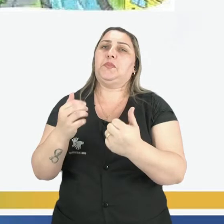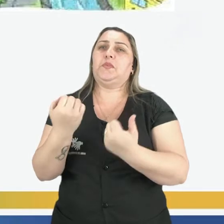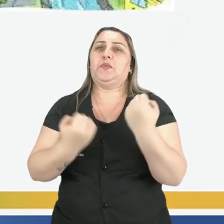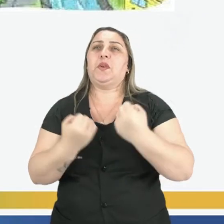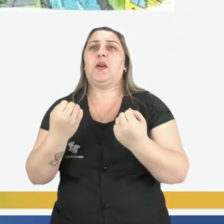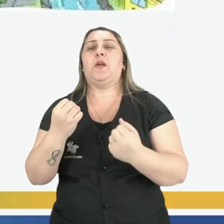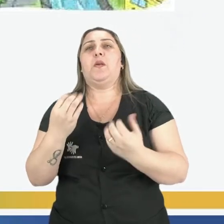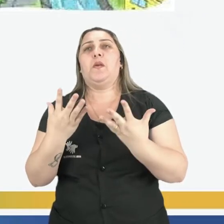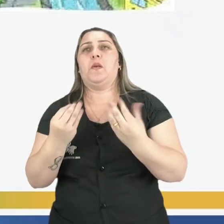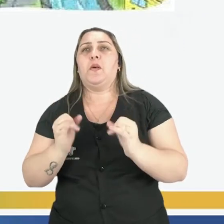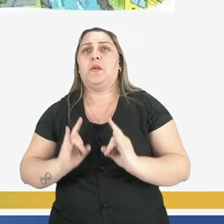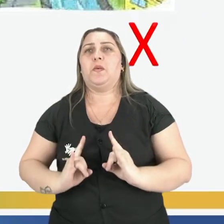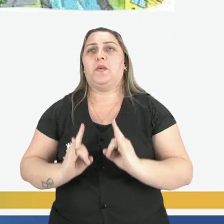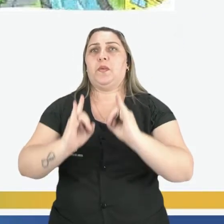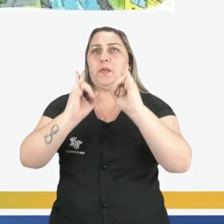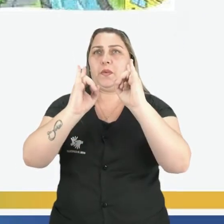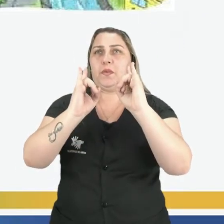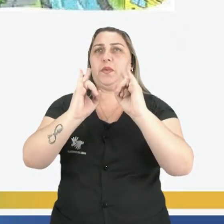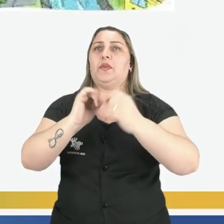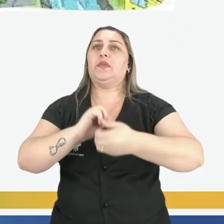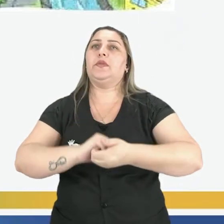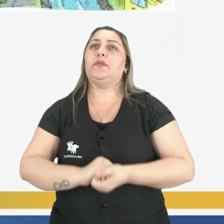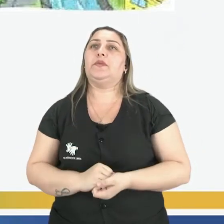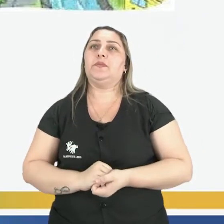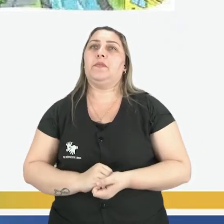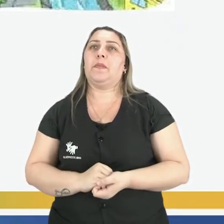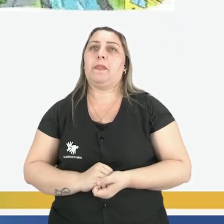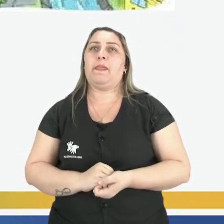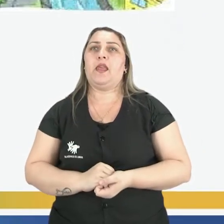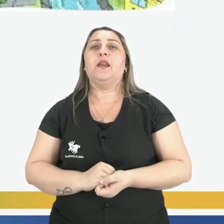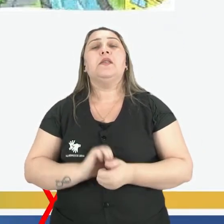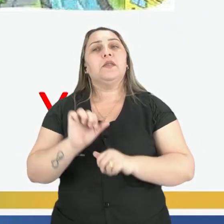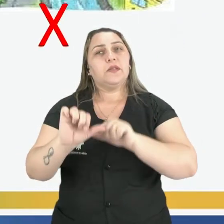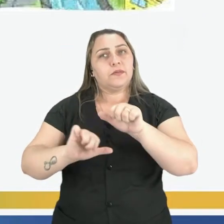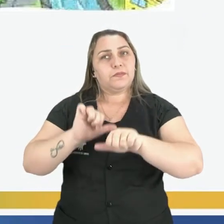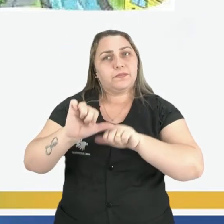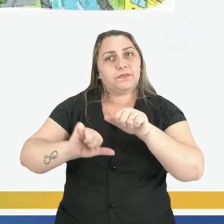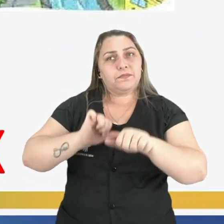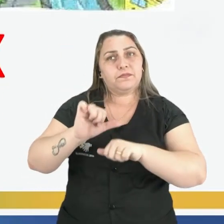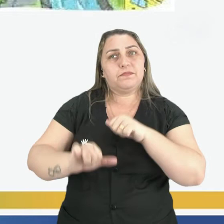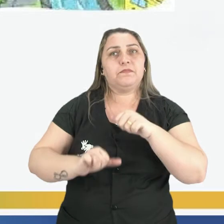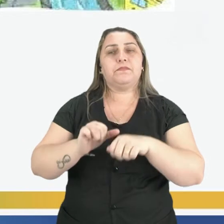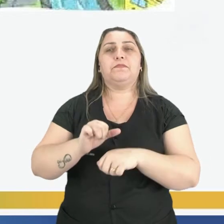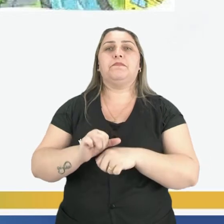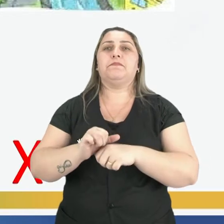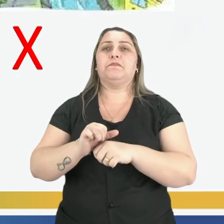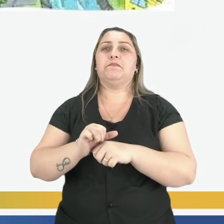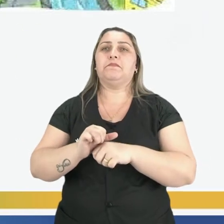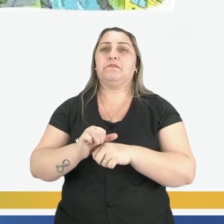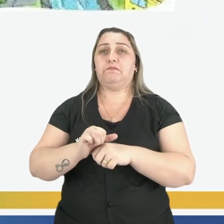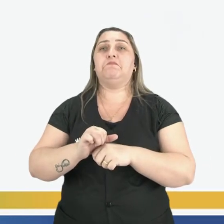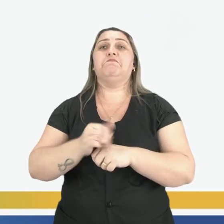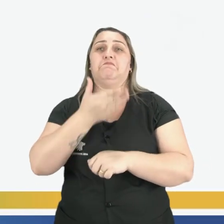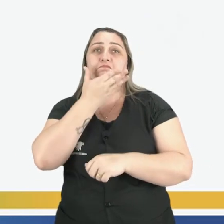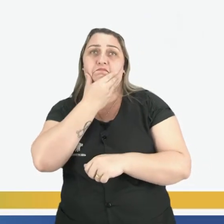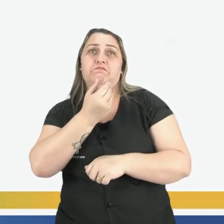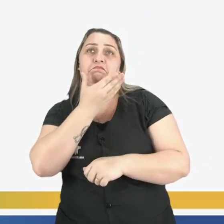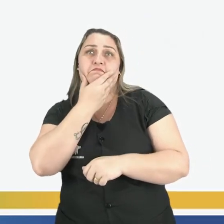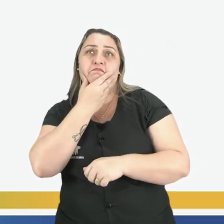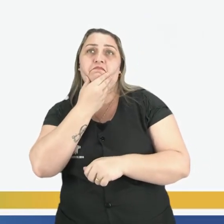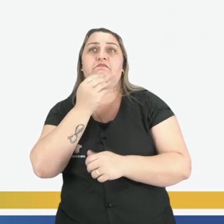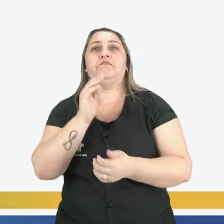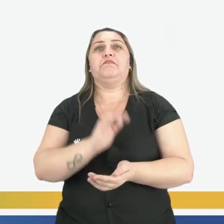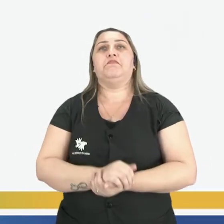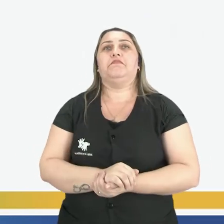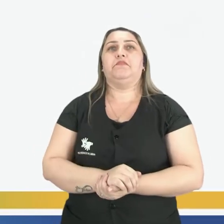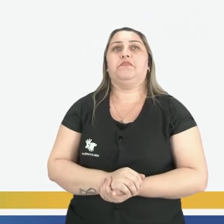muitos prédios. E tudo isso foi modificado pela ação do homem. Muito